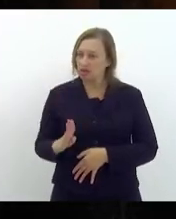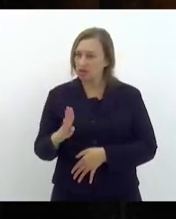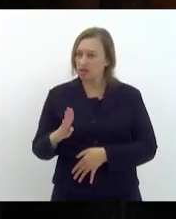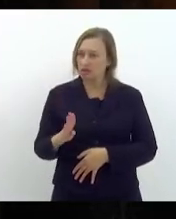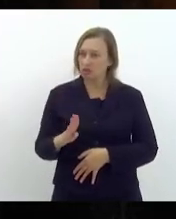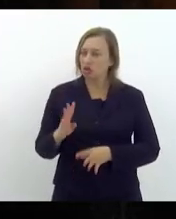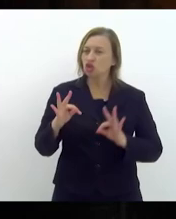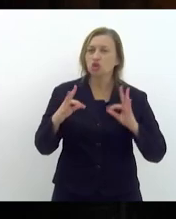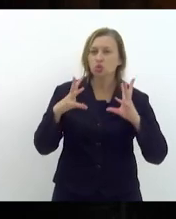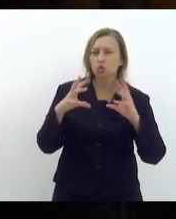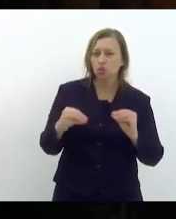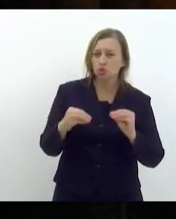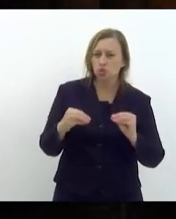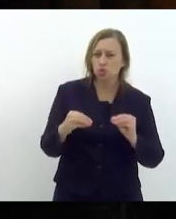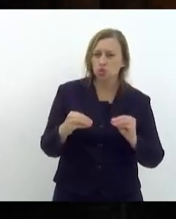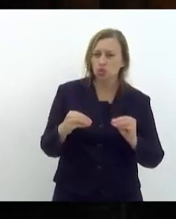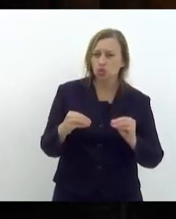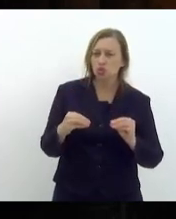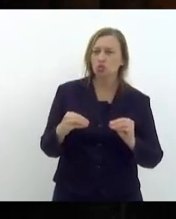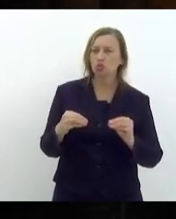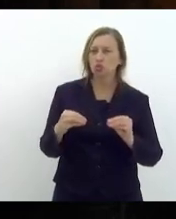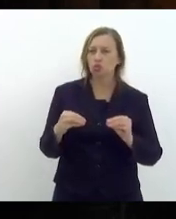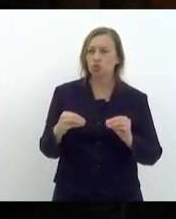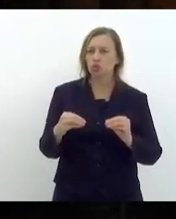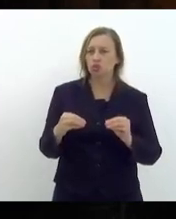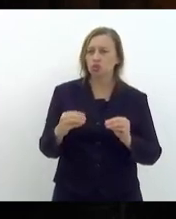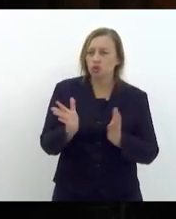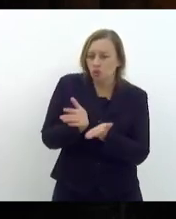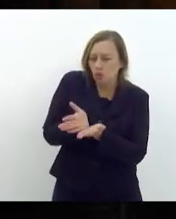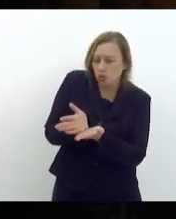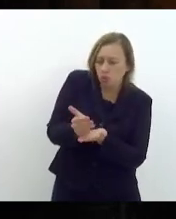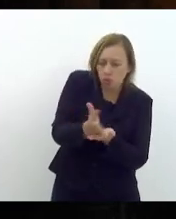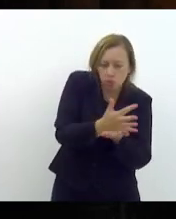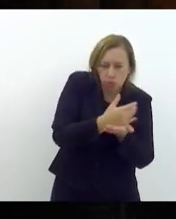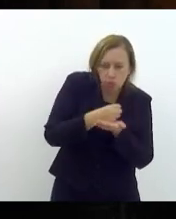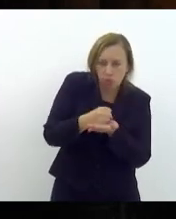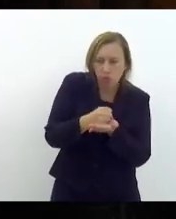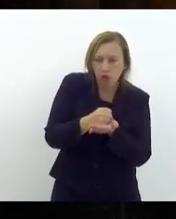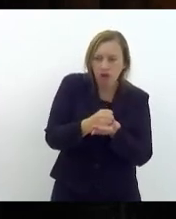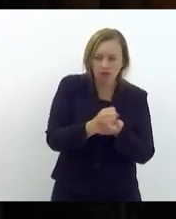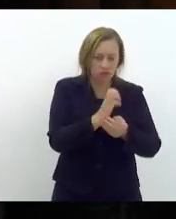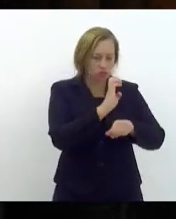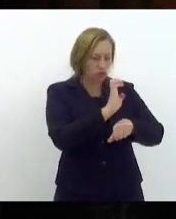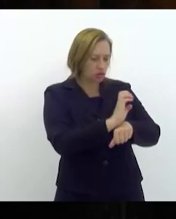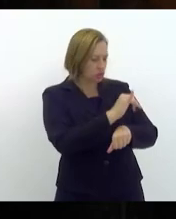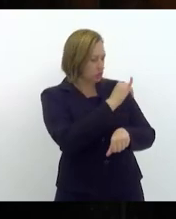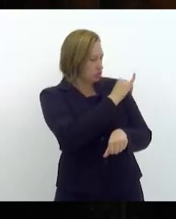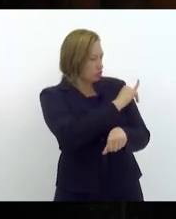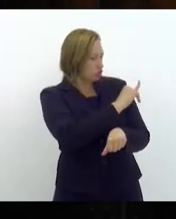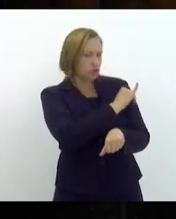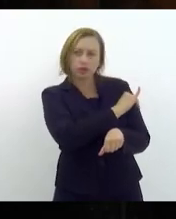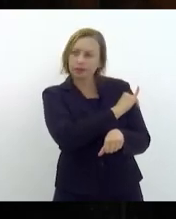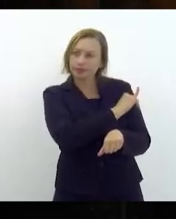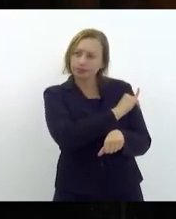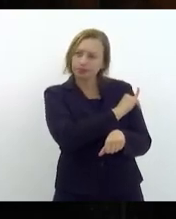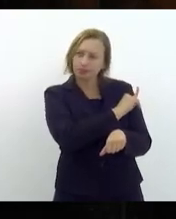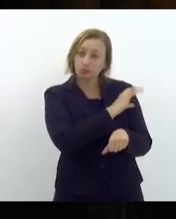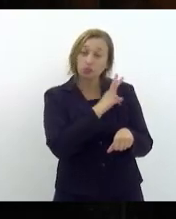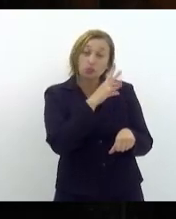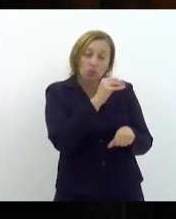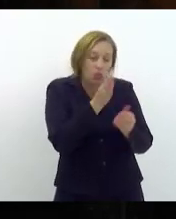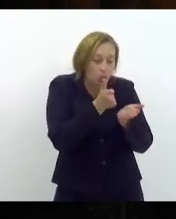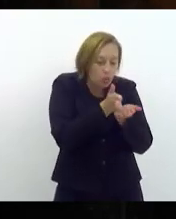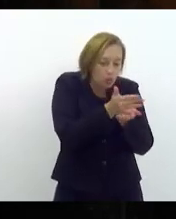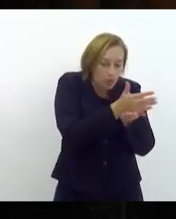de tudo que se arrecada no estado do Rio de Janeiro de tudo